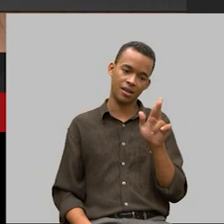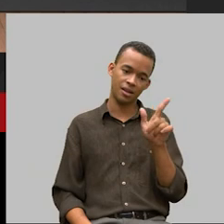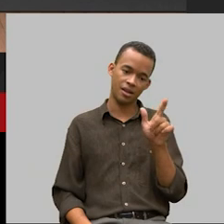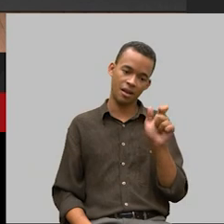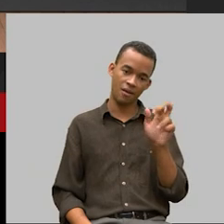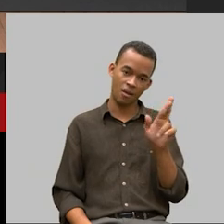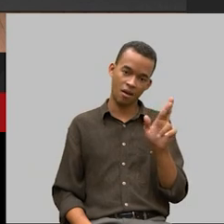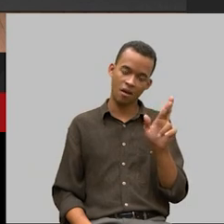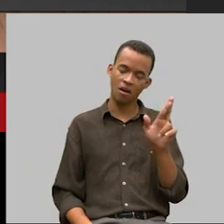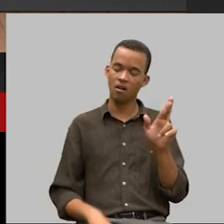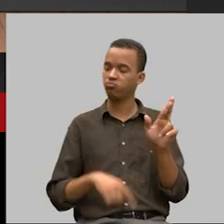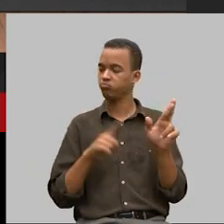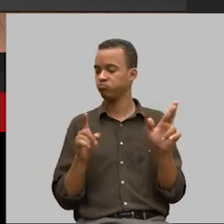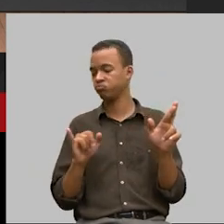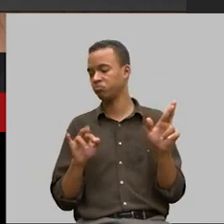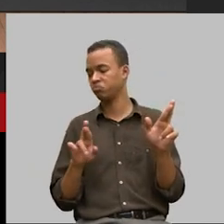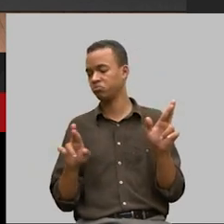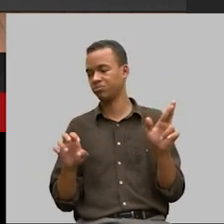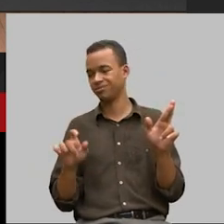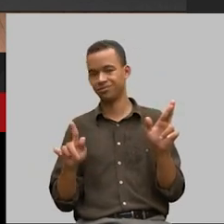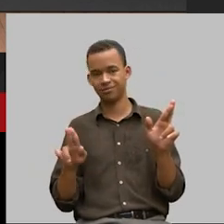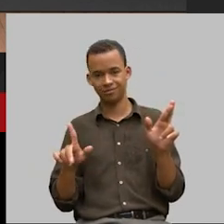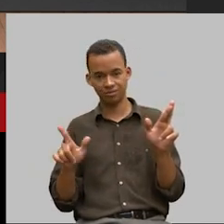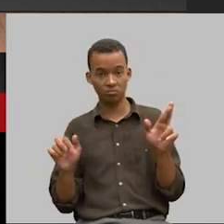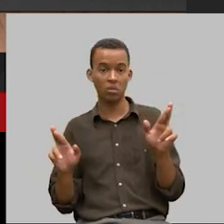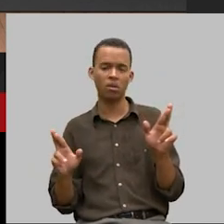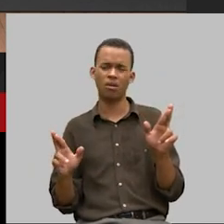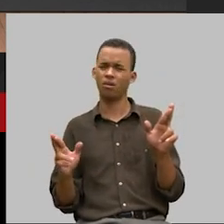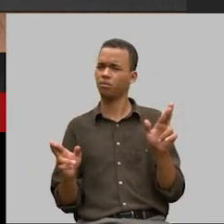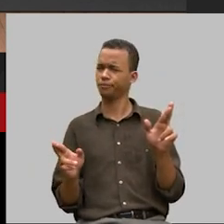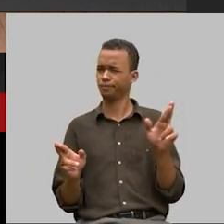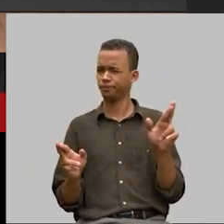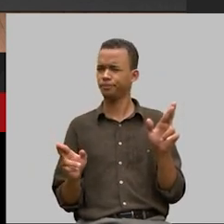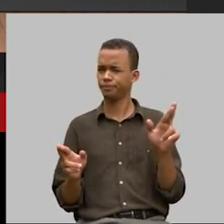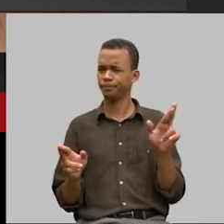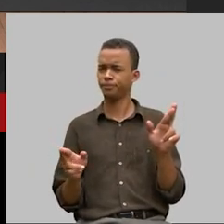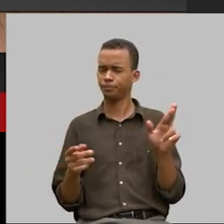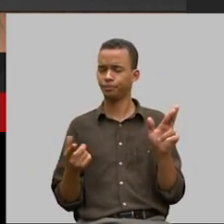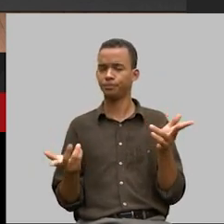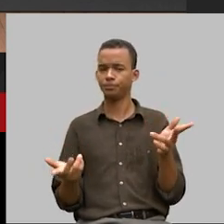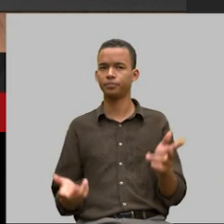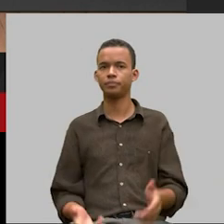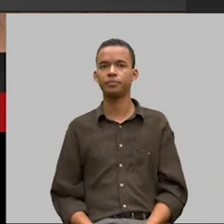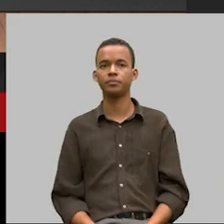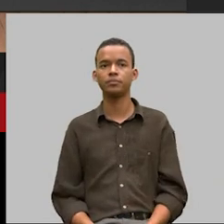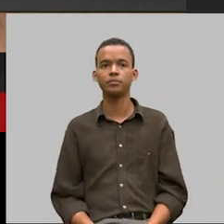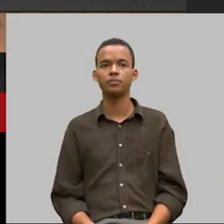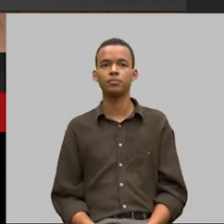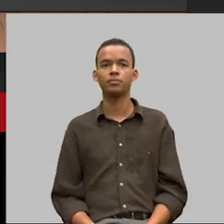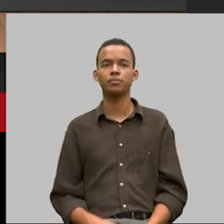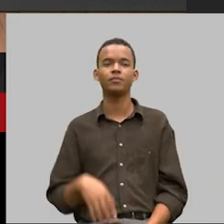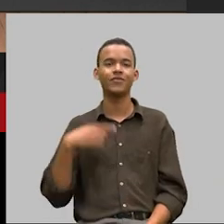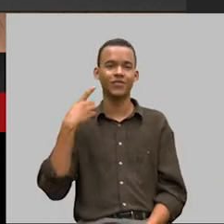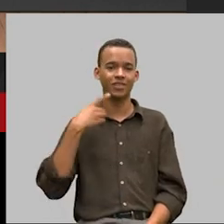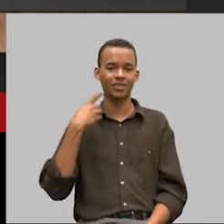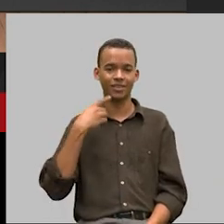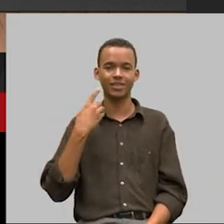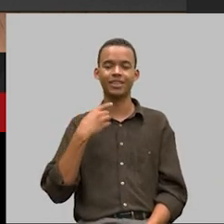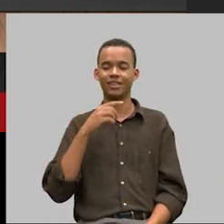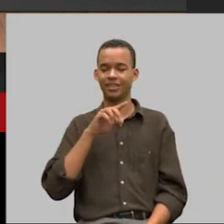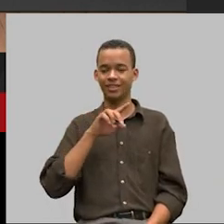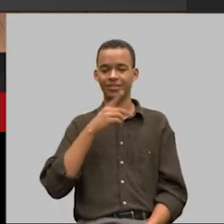enganada fechando de com força mesmo senão o Leleco vai falar assim nunca mais chama essa Dona vamos